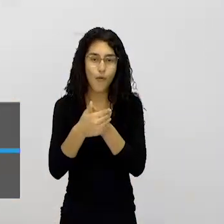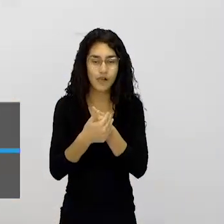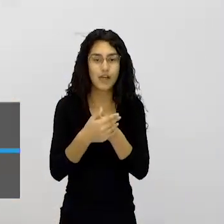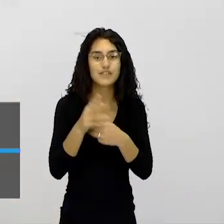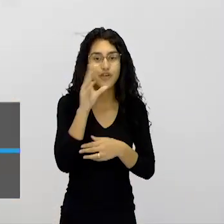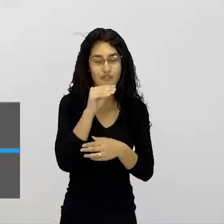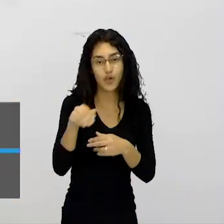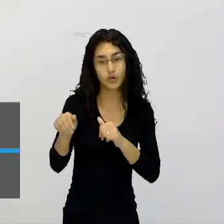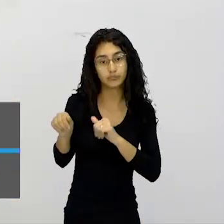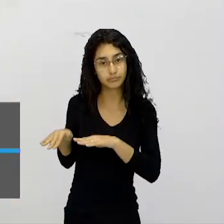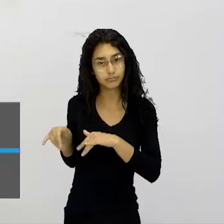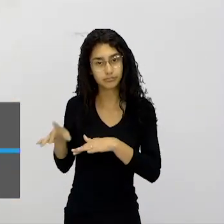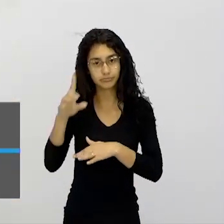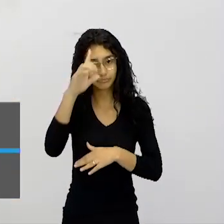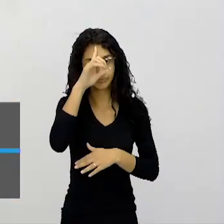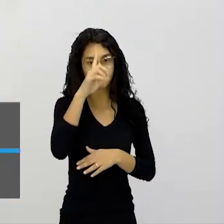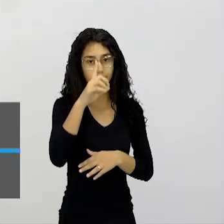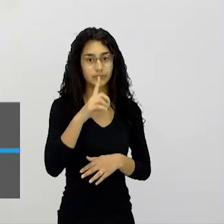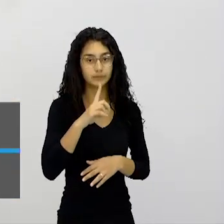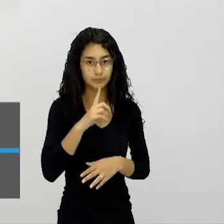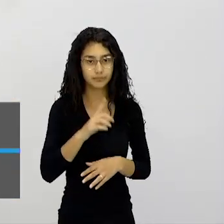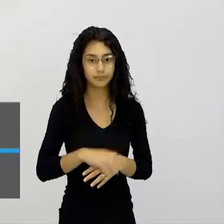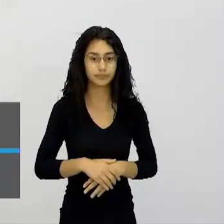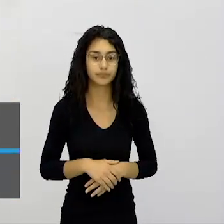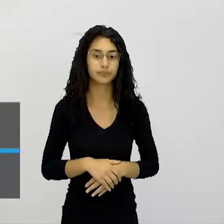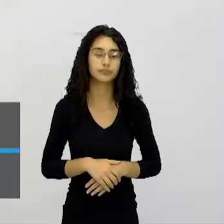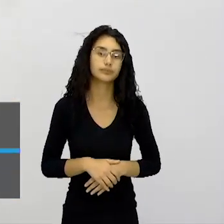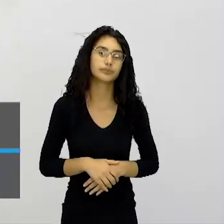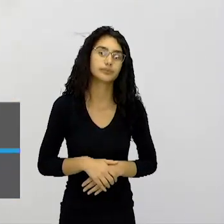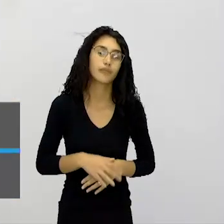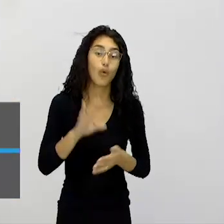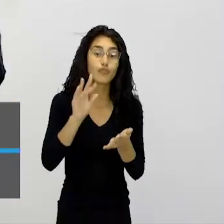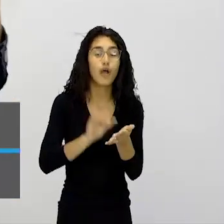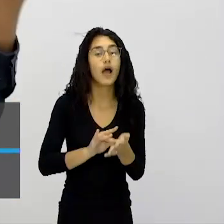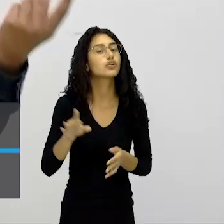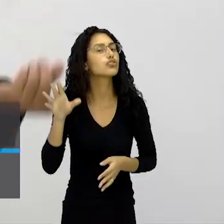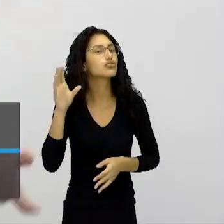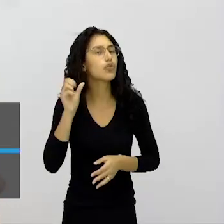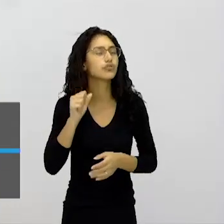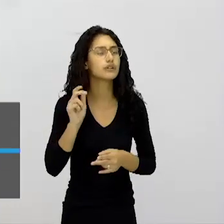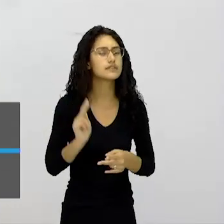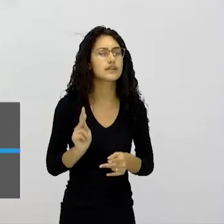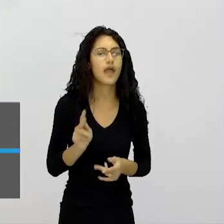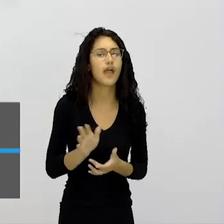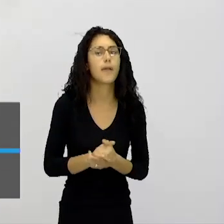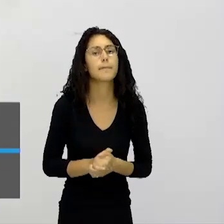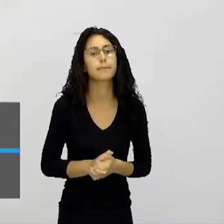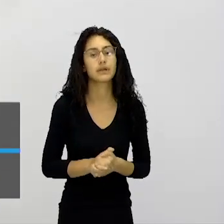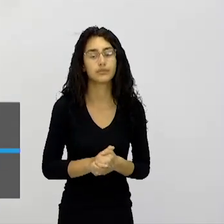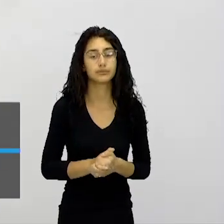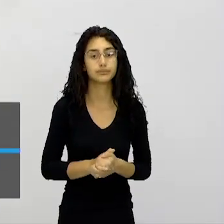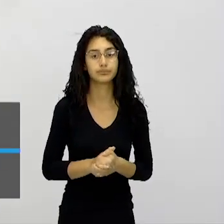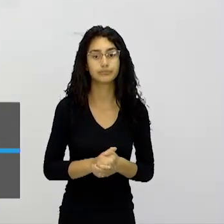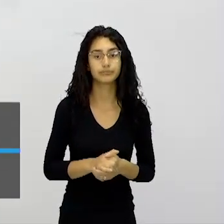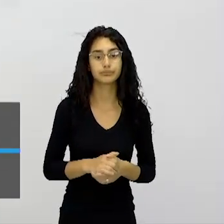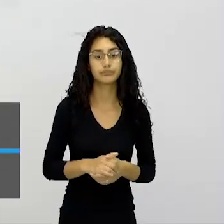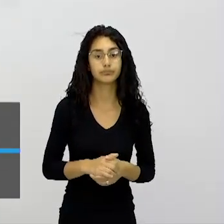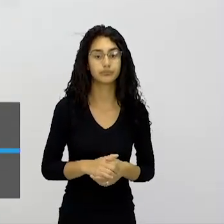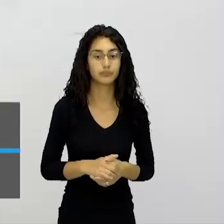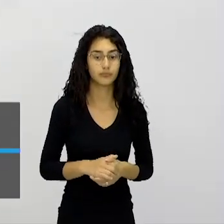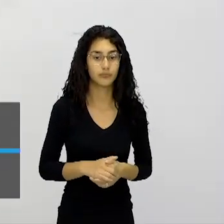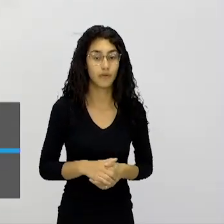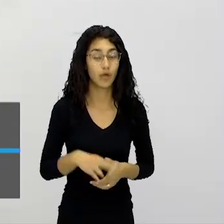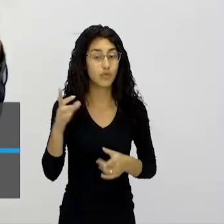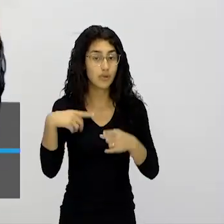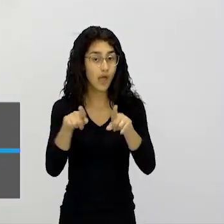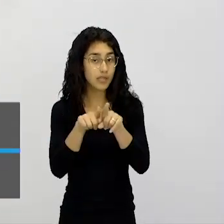Amarelo, o fato da escutativa, da gente escutar sem julgar. Né? Até porque escutar também é